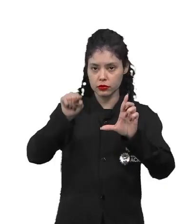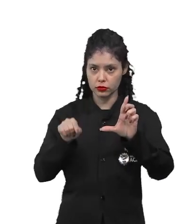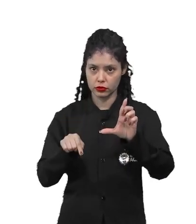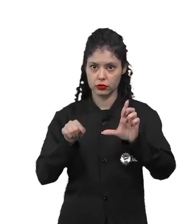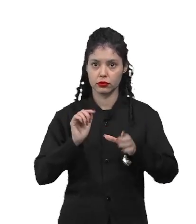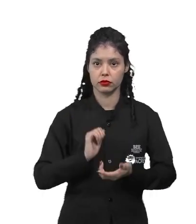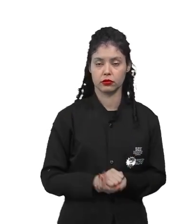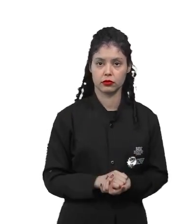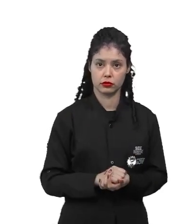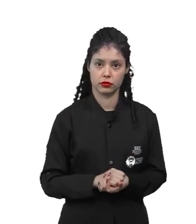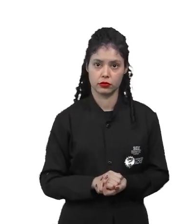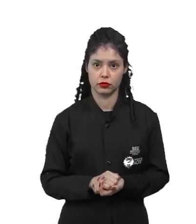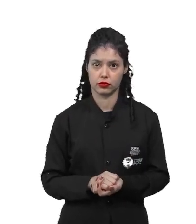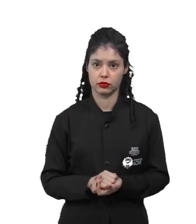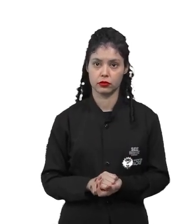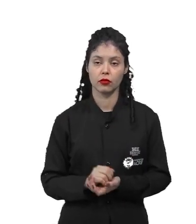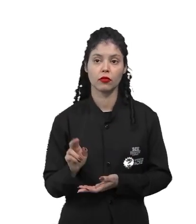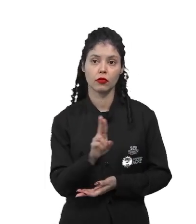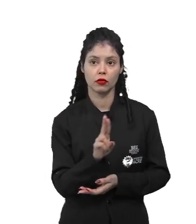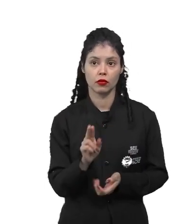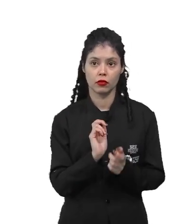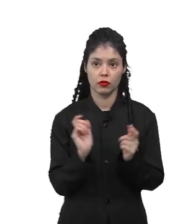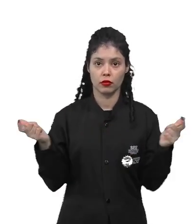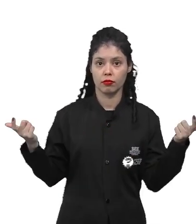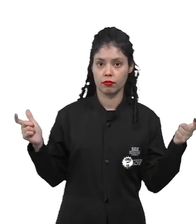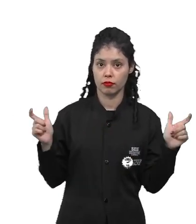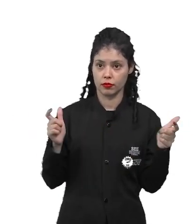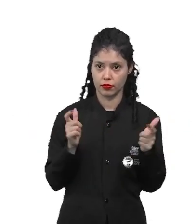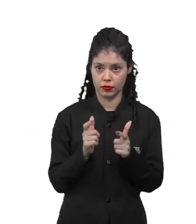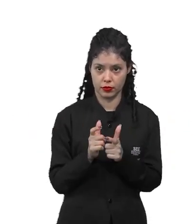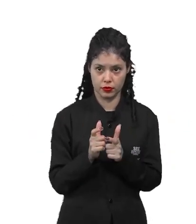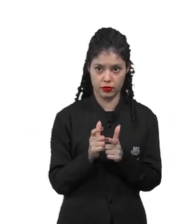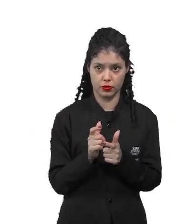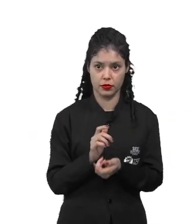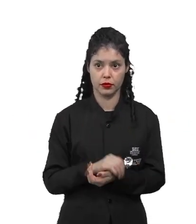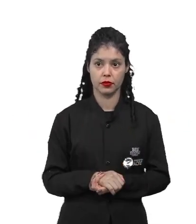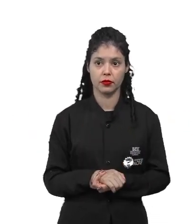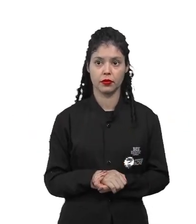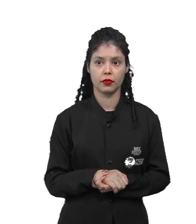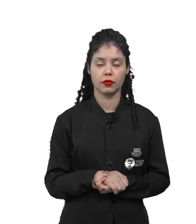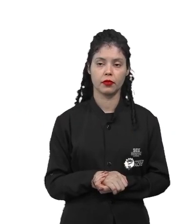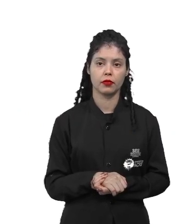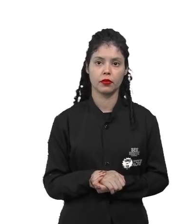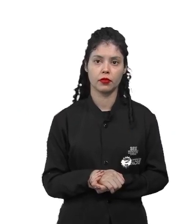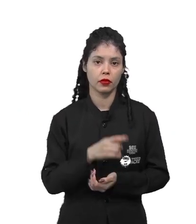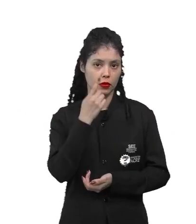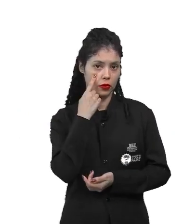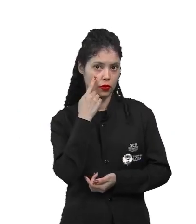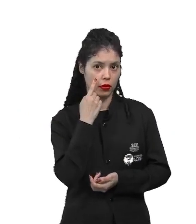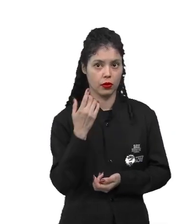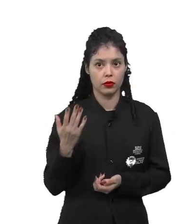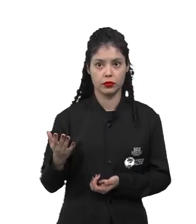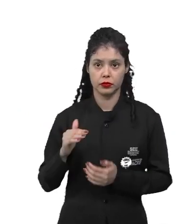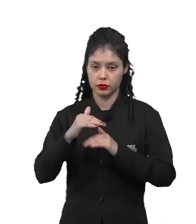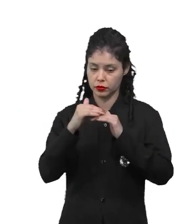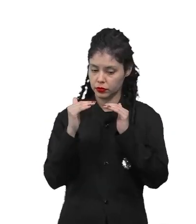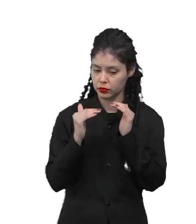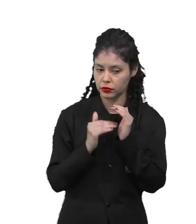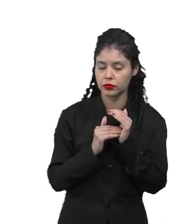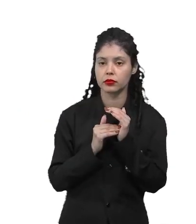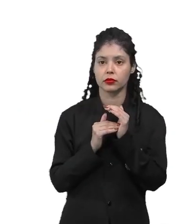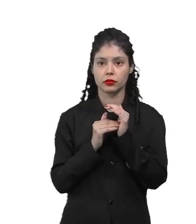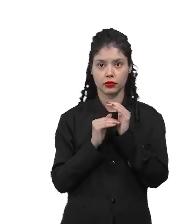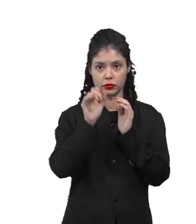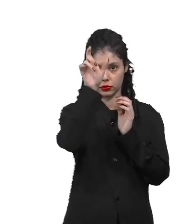para cima. É chamado de função decrescente, tá bom, gente? Então, olhou para ela, todo esse